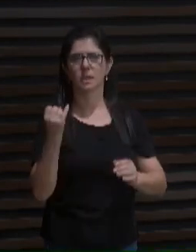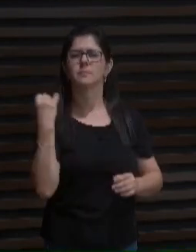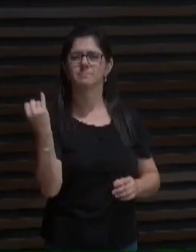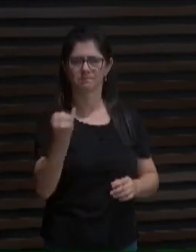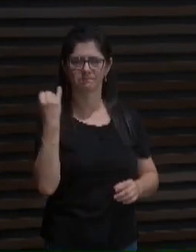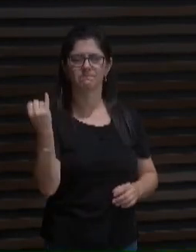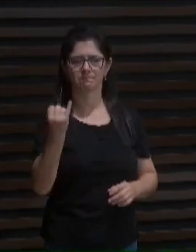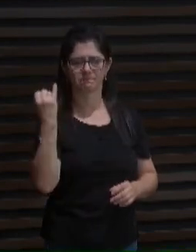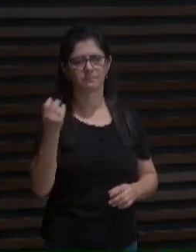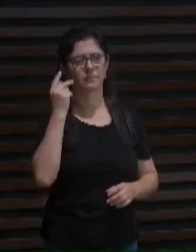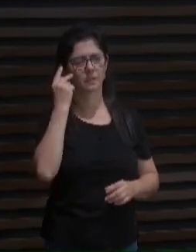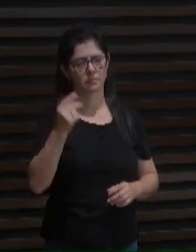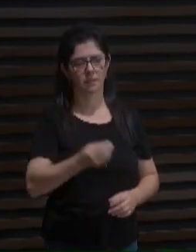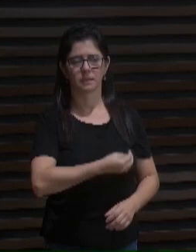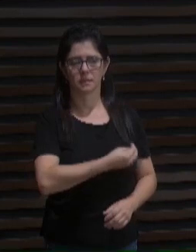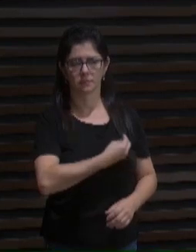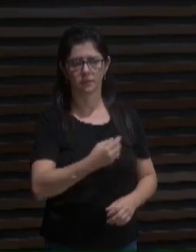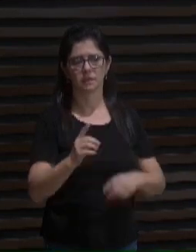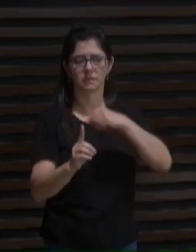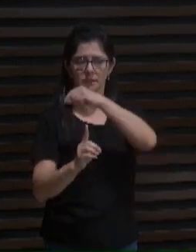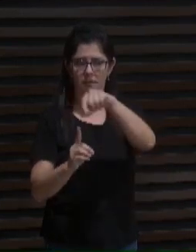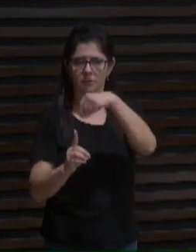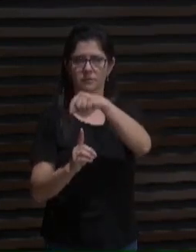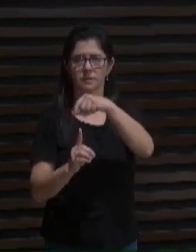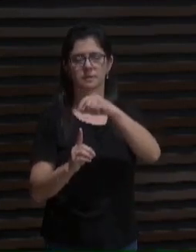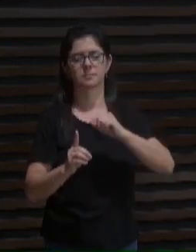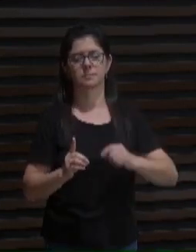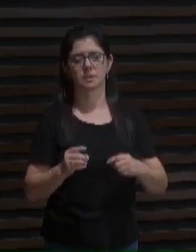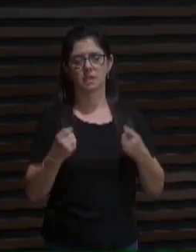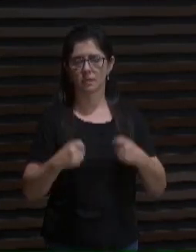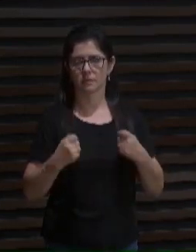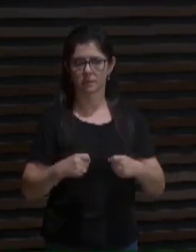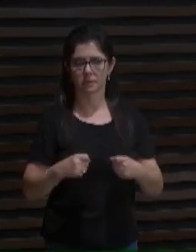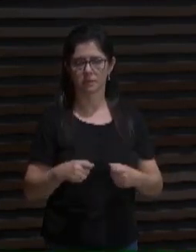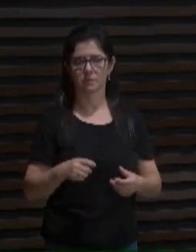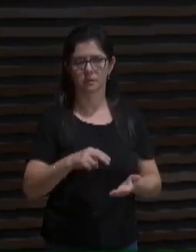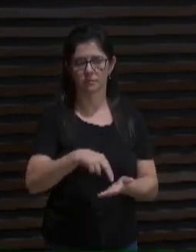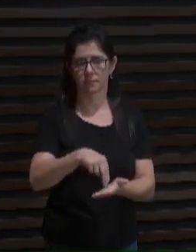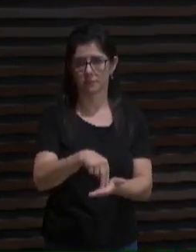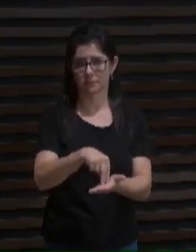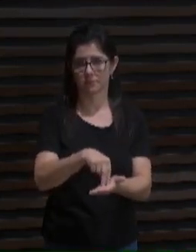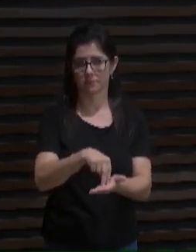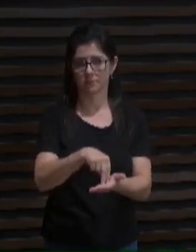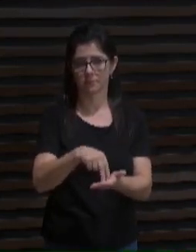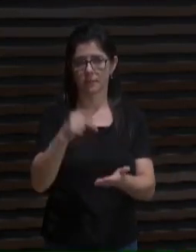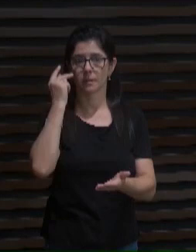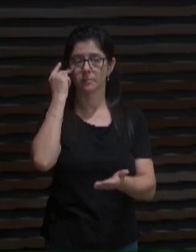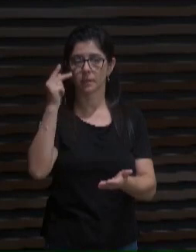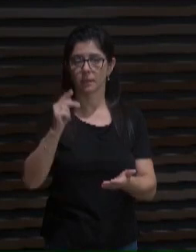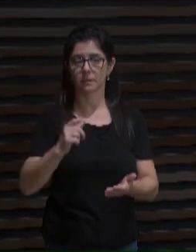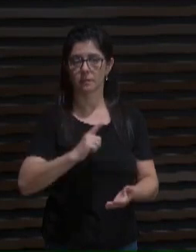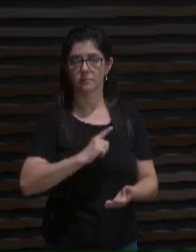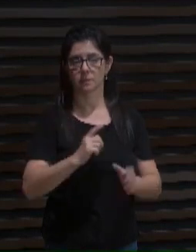na caminhada de santificação. Dessa forma, necessitamos ser perseverantes para que possamos ter